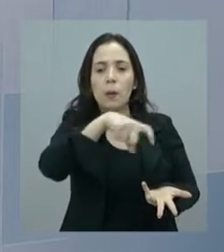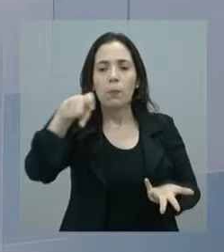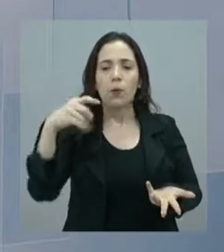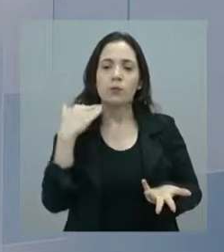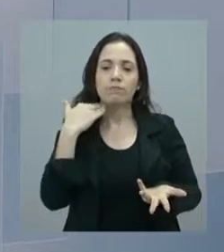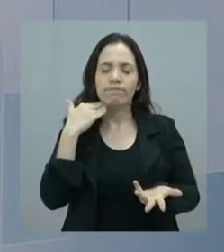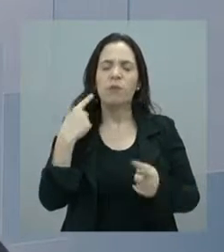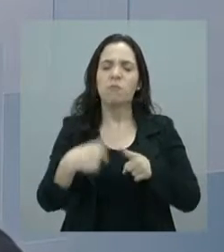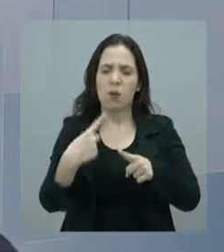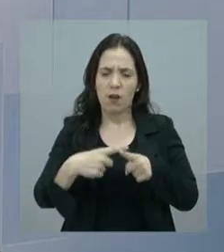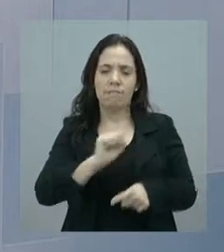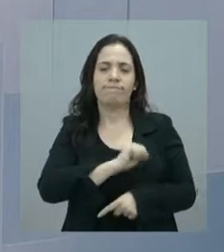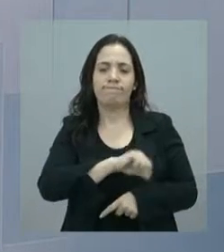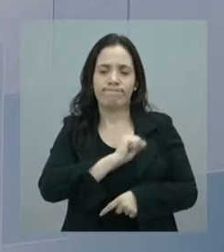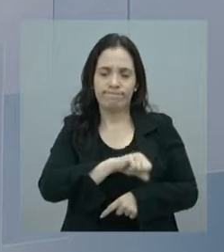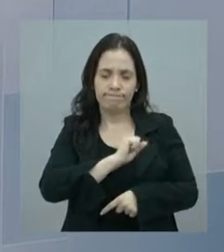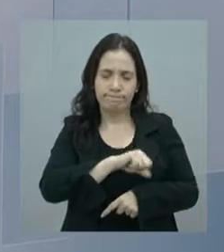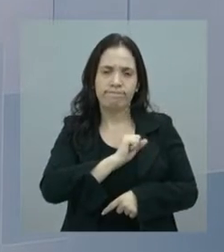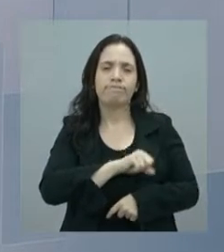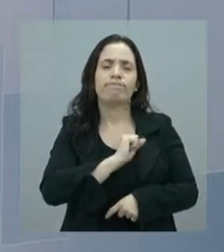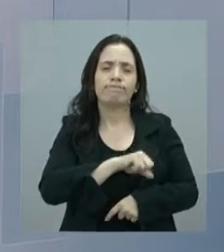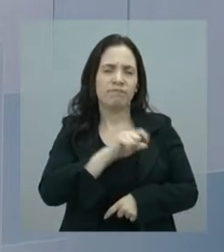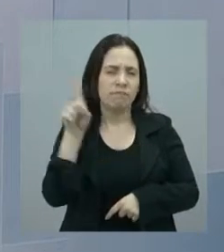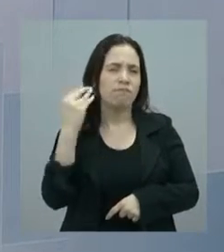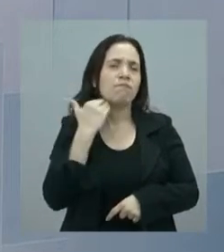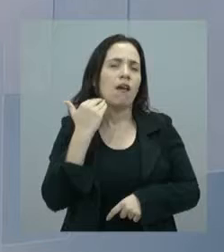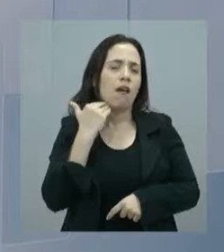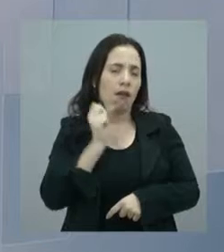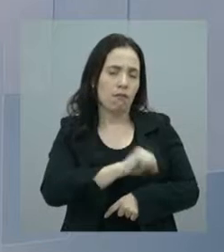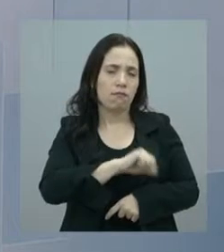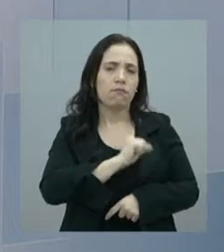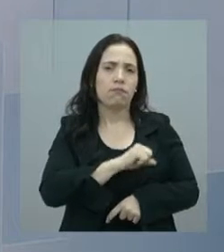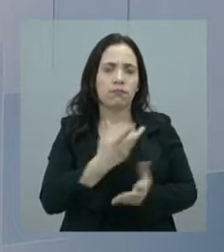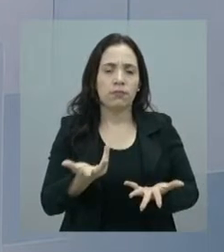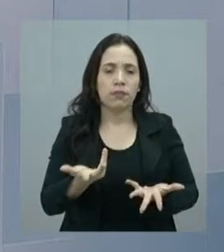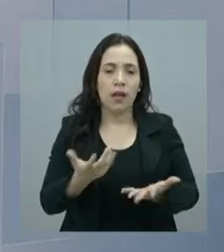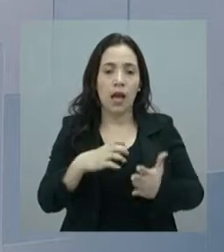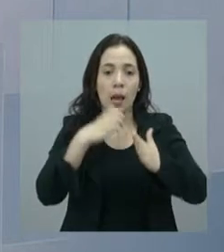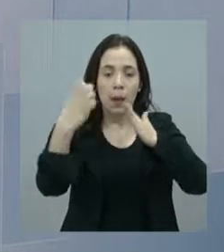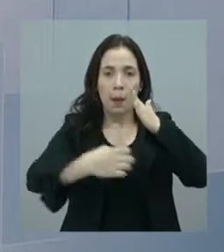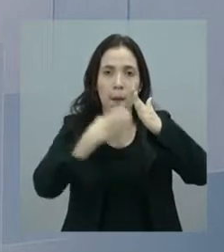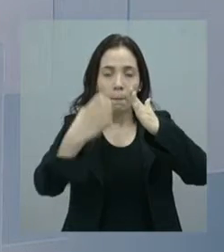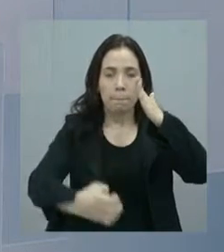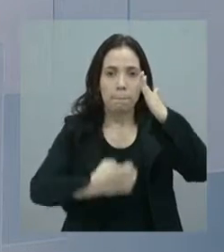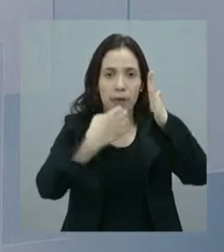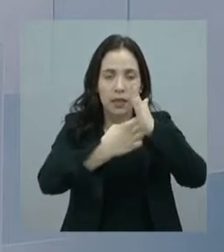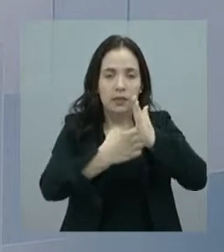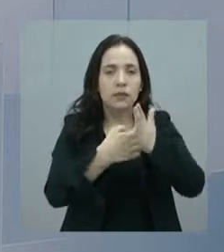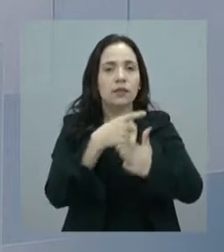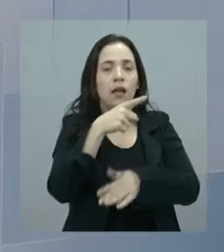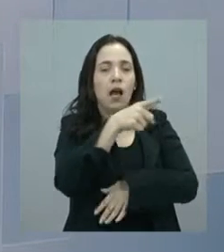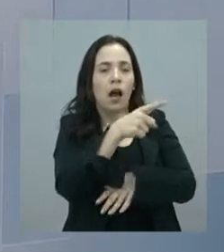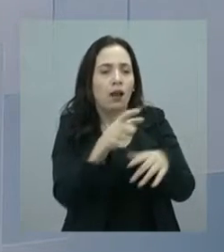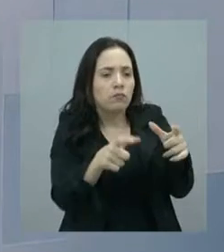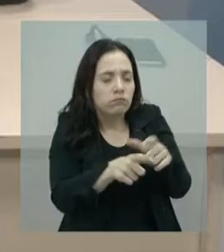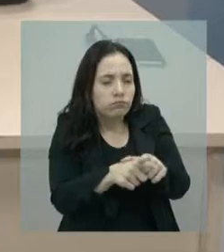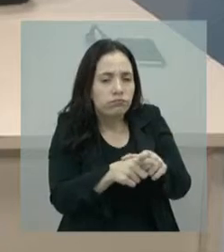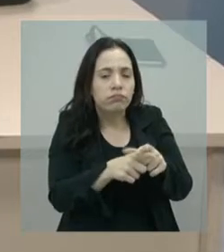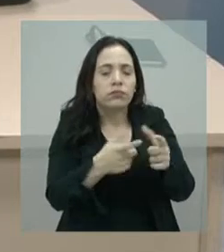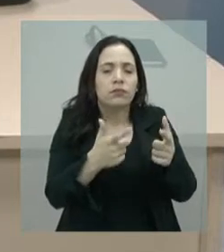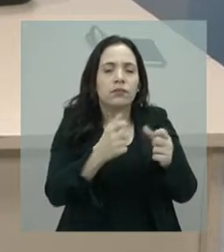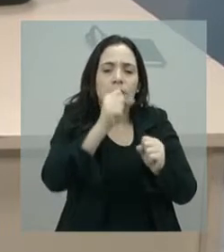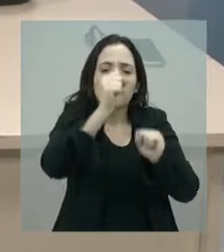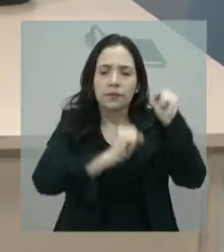porque é criminoso. Você fica penalizando o empresário que produz, o dono de uma indústria, e pior, tira